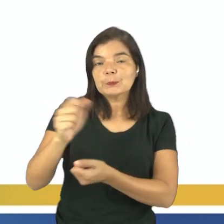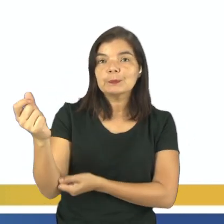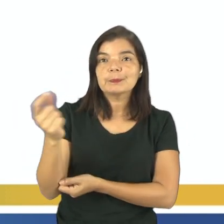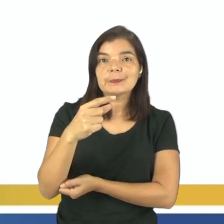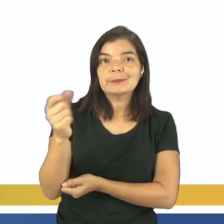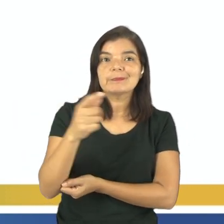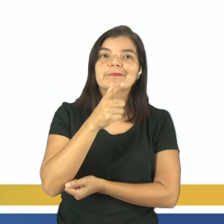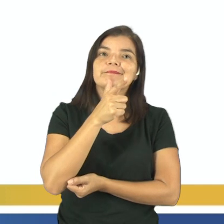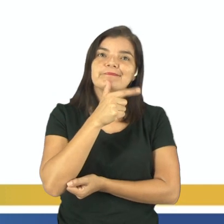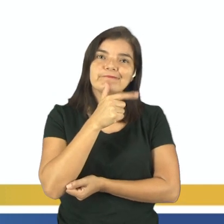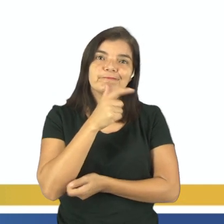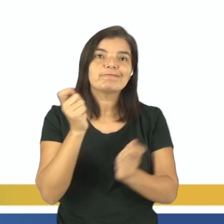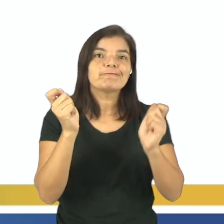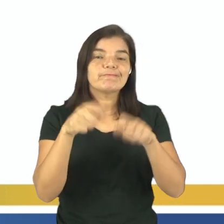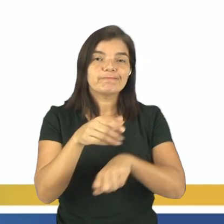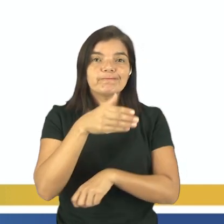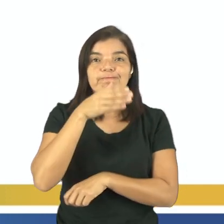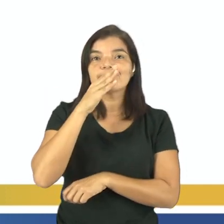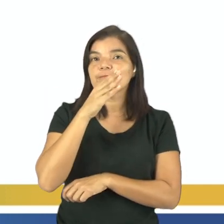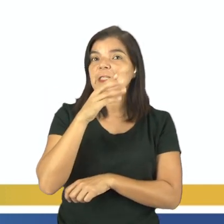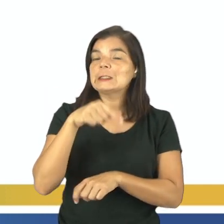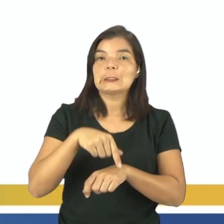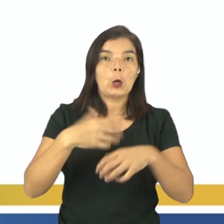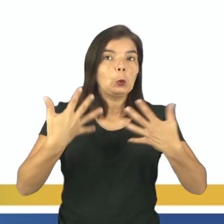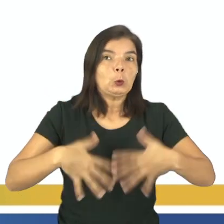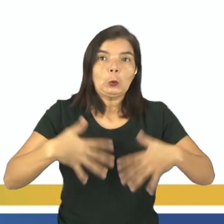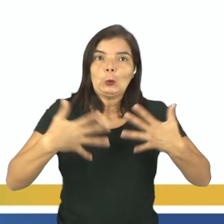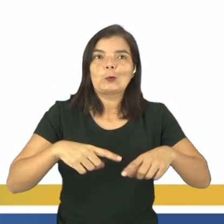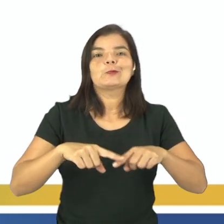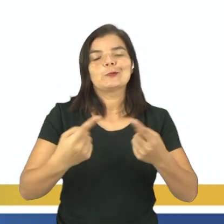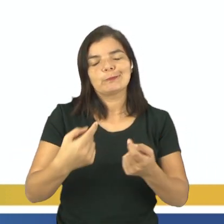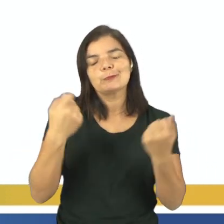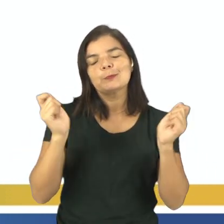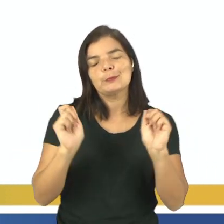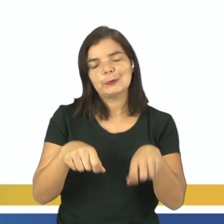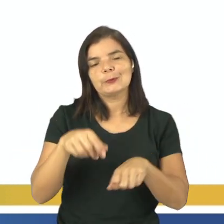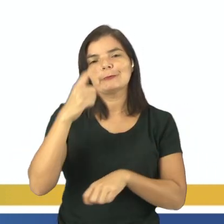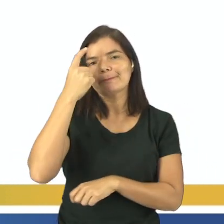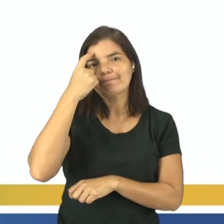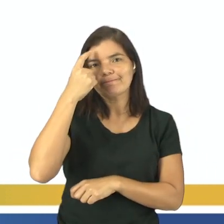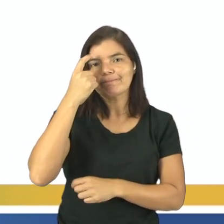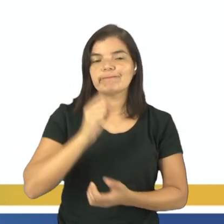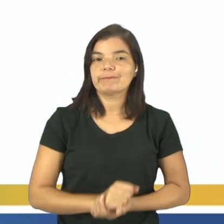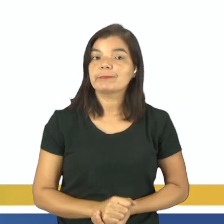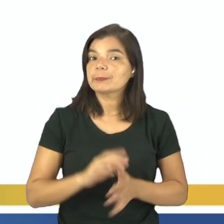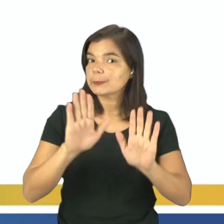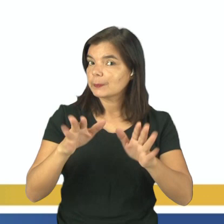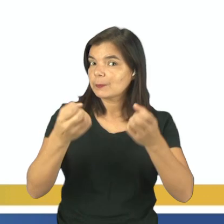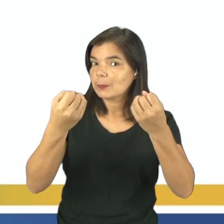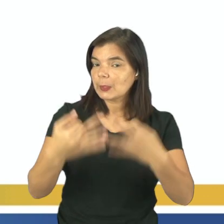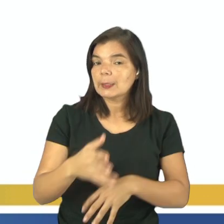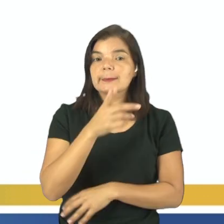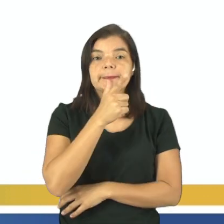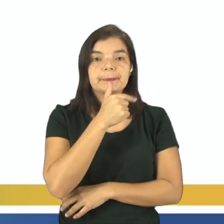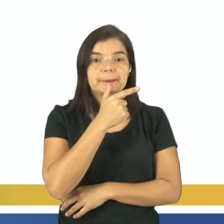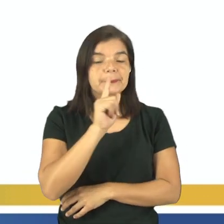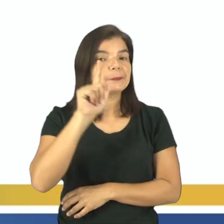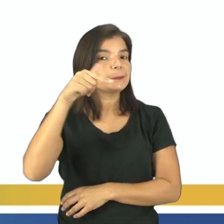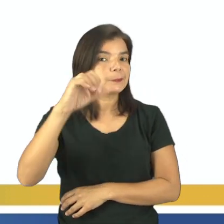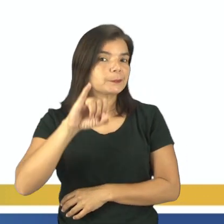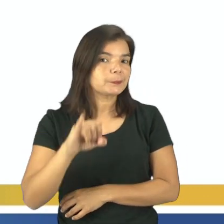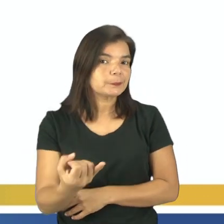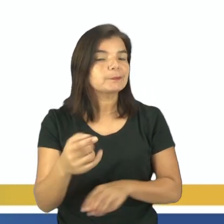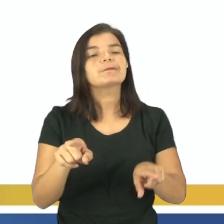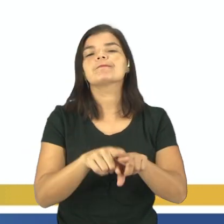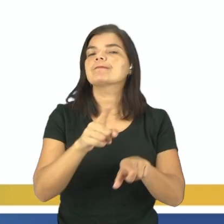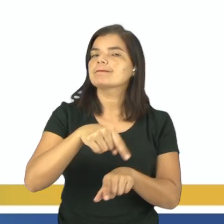azul, a água disponível para o consumo não é tão abundante como se pode imaginar. Já falamos desse assunto da água em outra oportunidade,